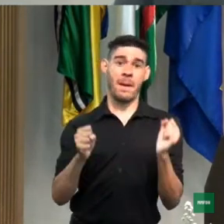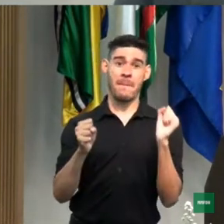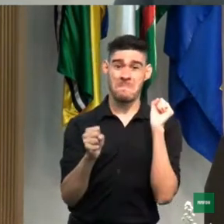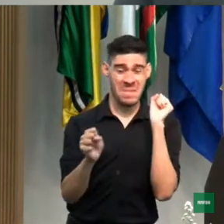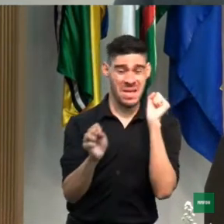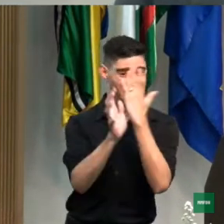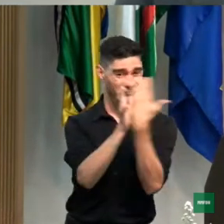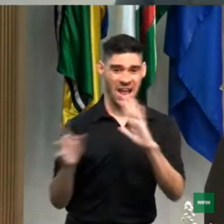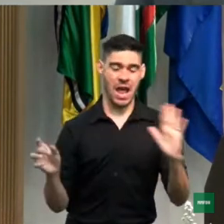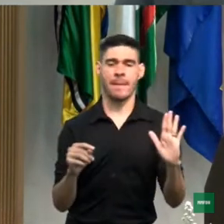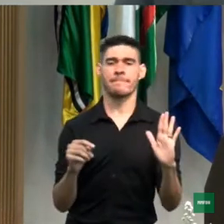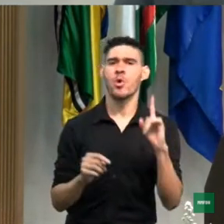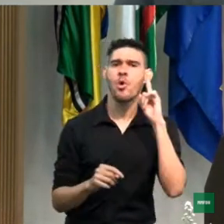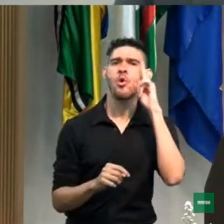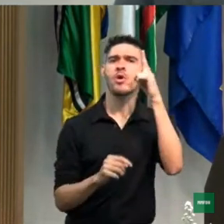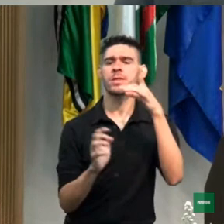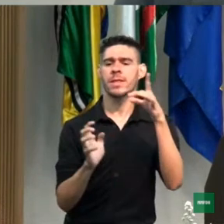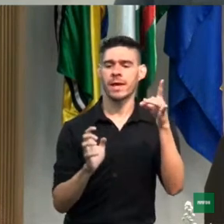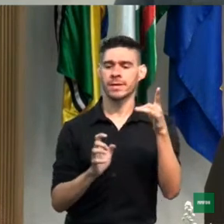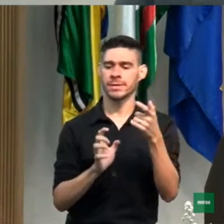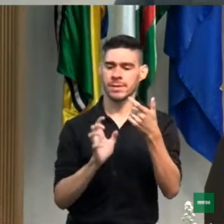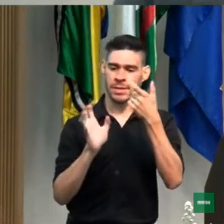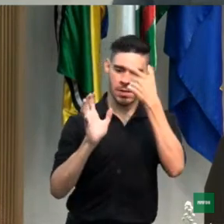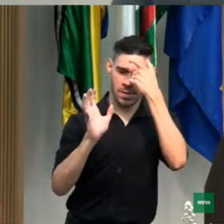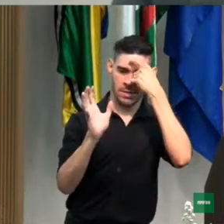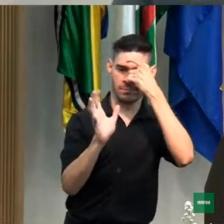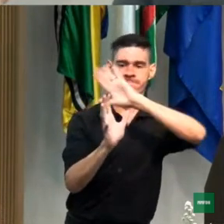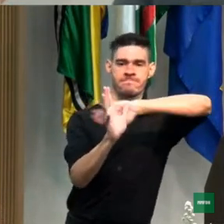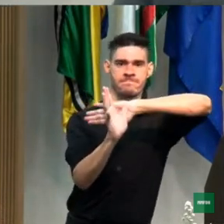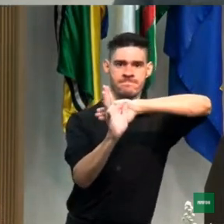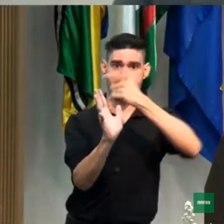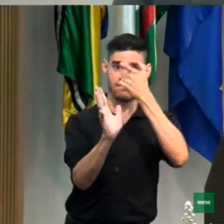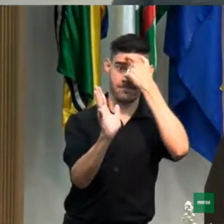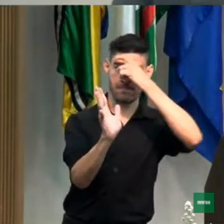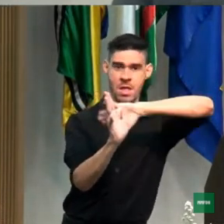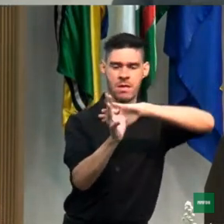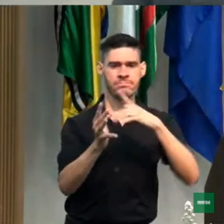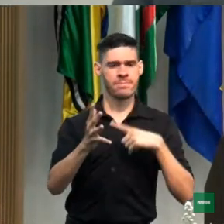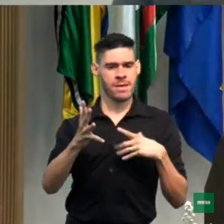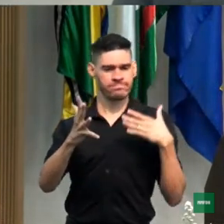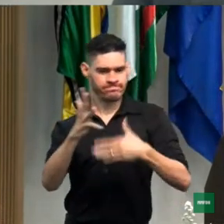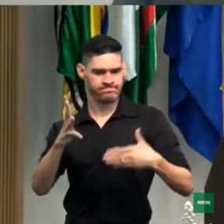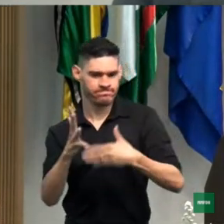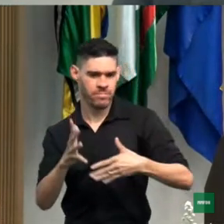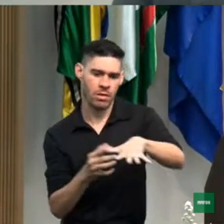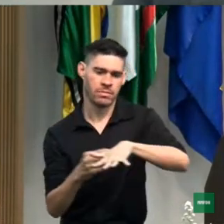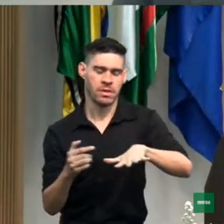tanto entrave ao setor. Este governo veio para dizer uma coisa para os empresários: